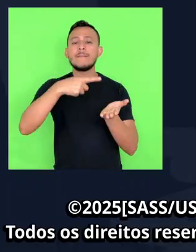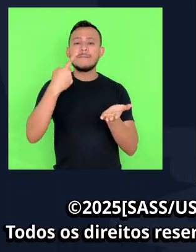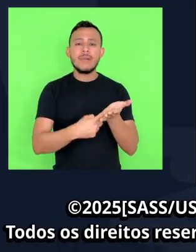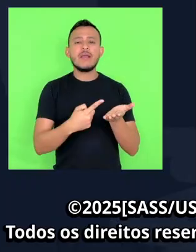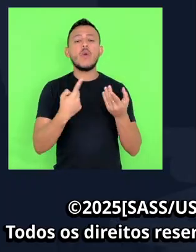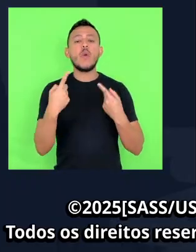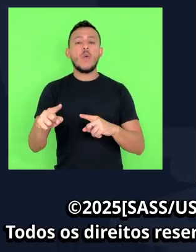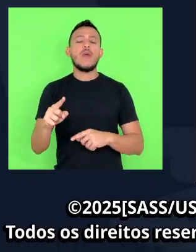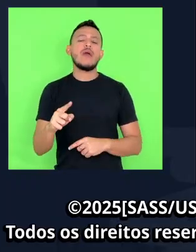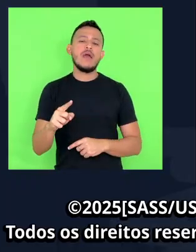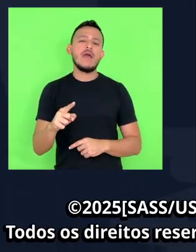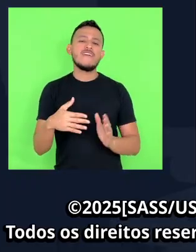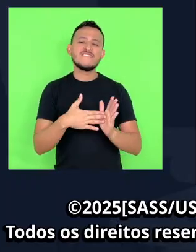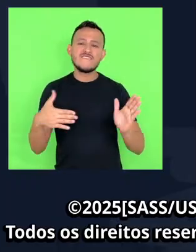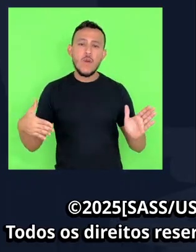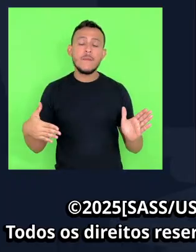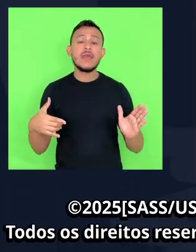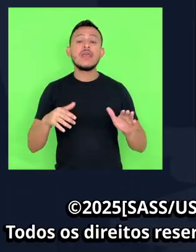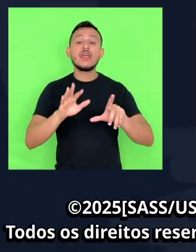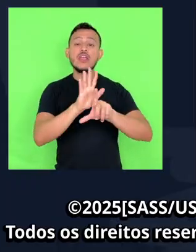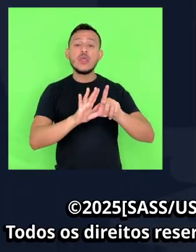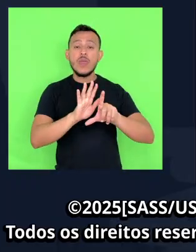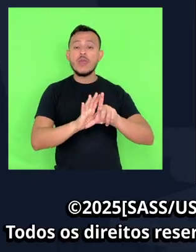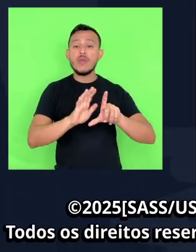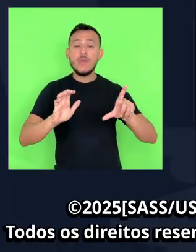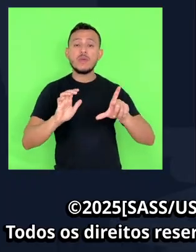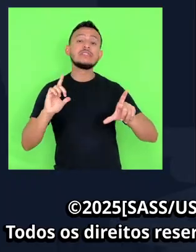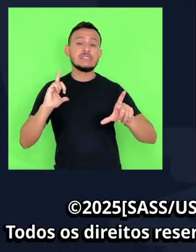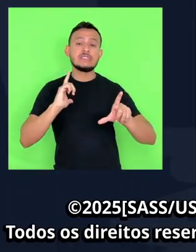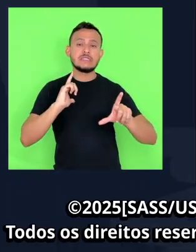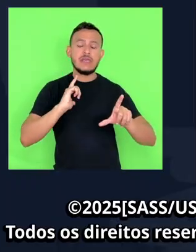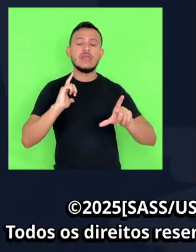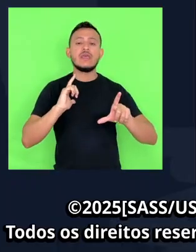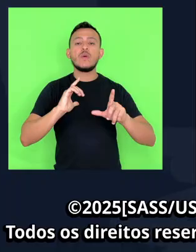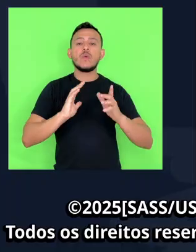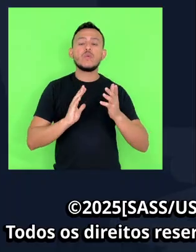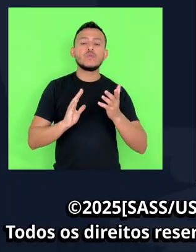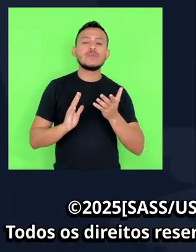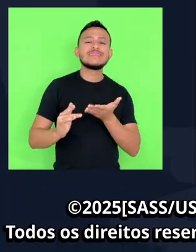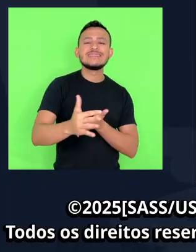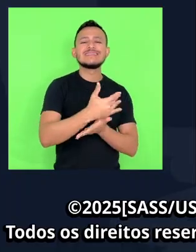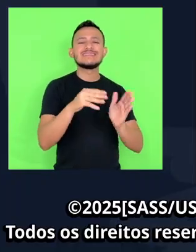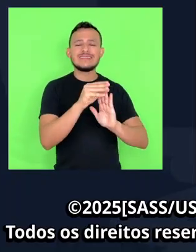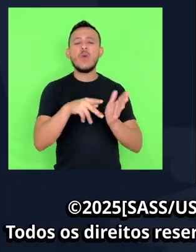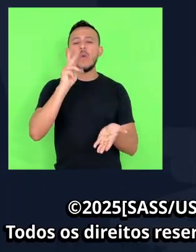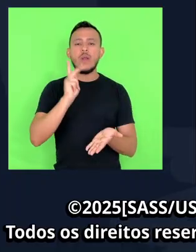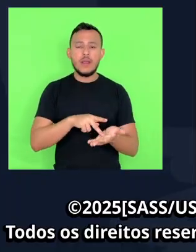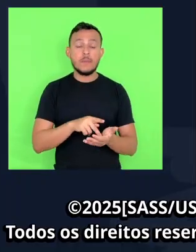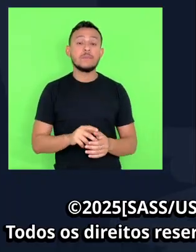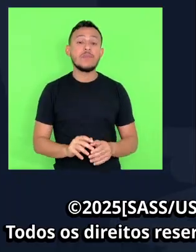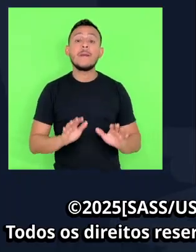contra a Fome SOFI, e nesse QR Code vocês têm os dados completos. Mas ainda